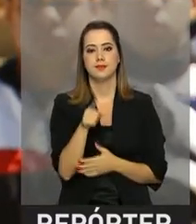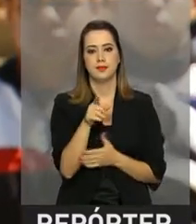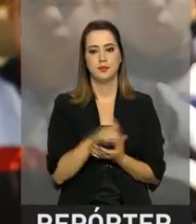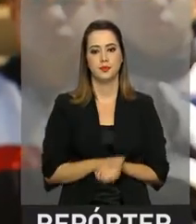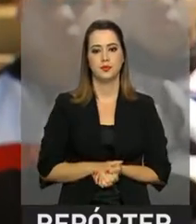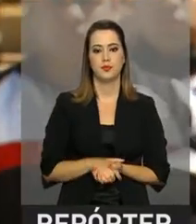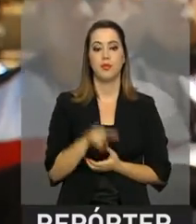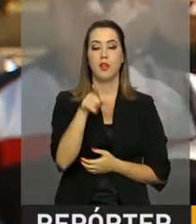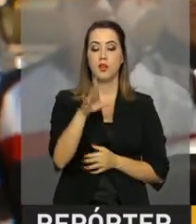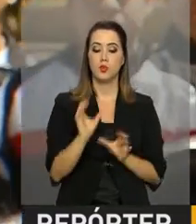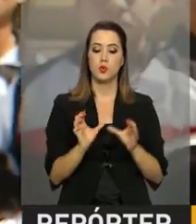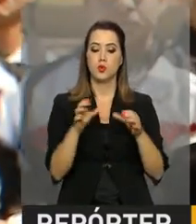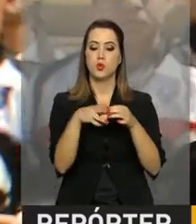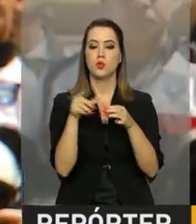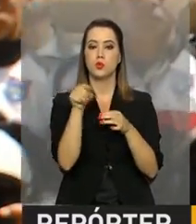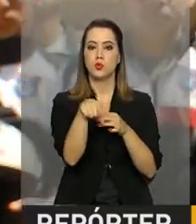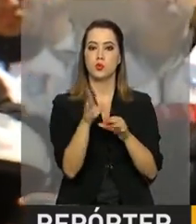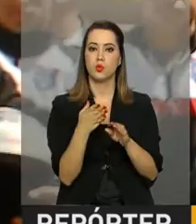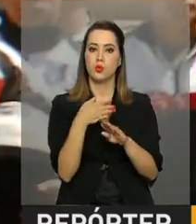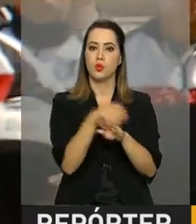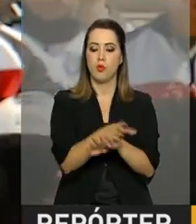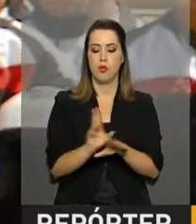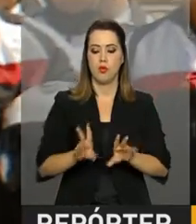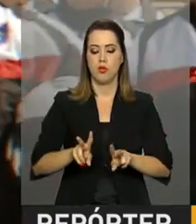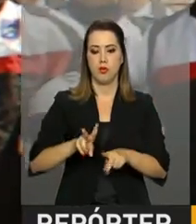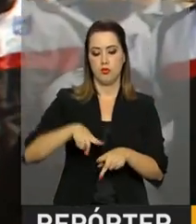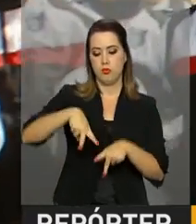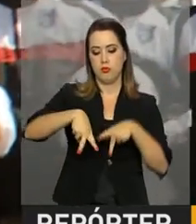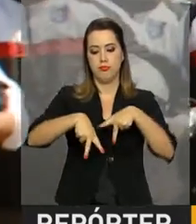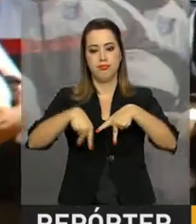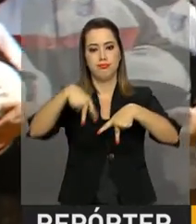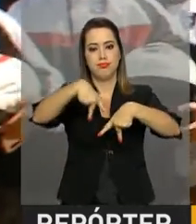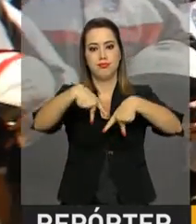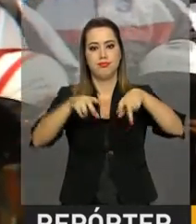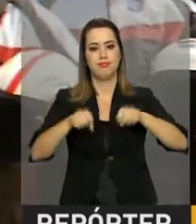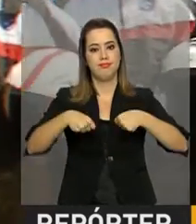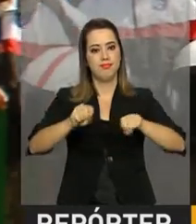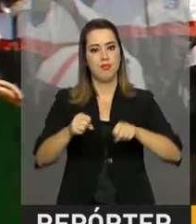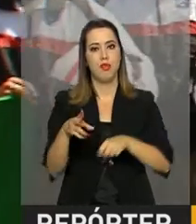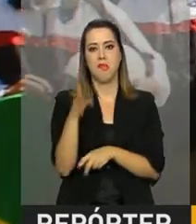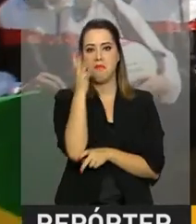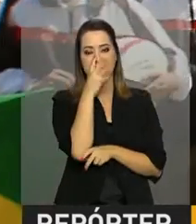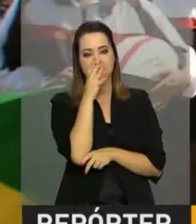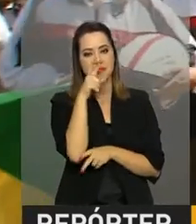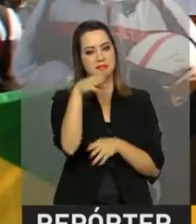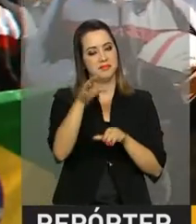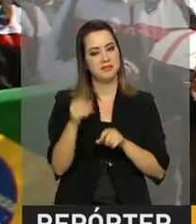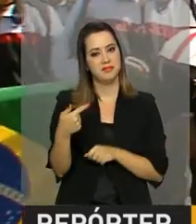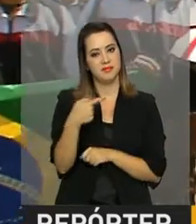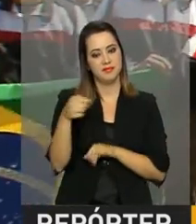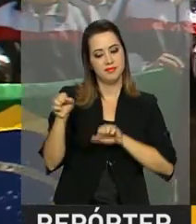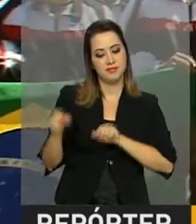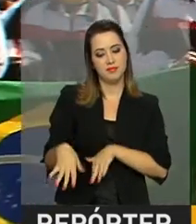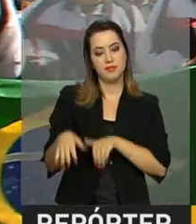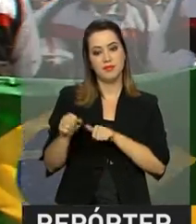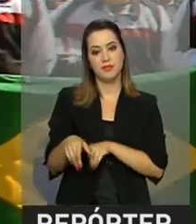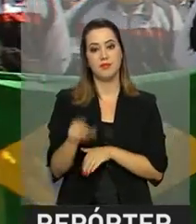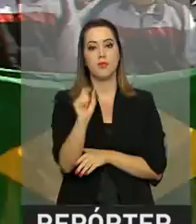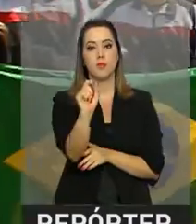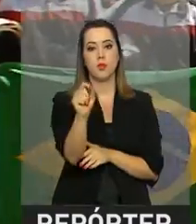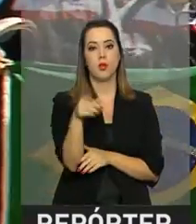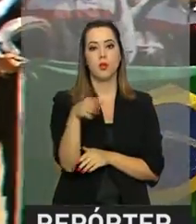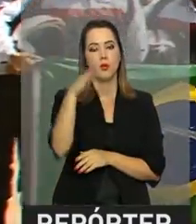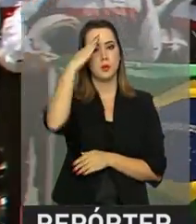Estes são os integrantes da Pirâmide Humana, que é uma das atrações do desfile cívico-militar de 7 de setembro.